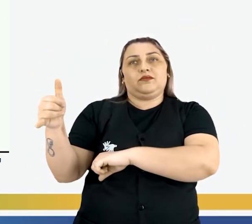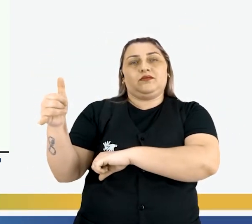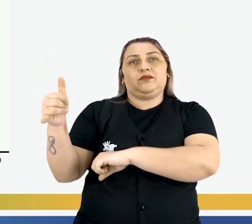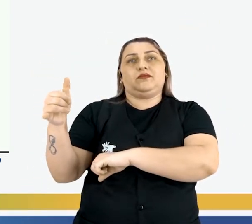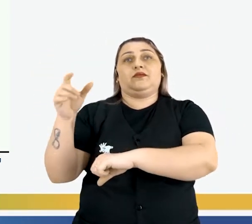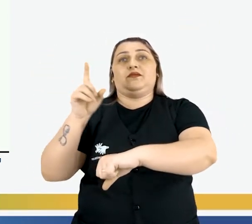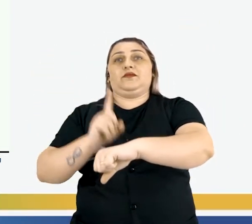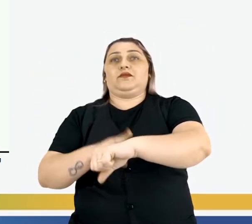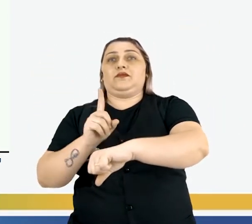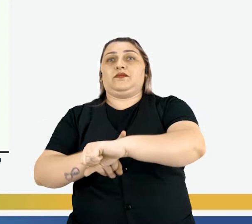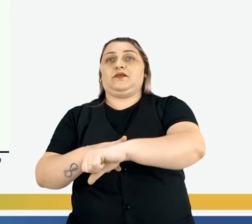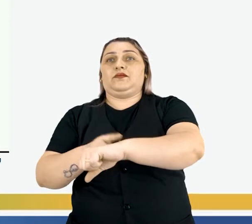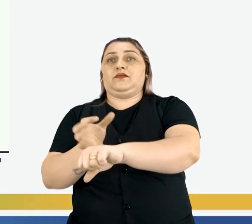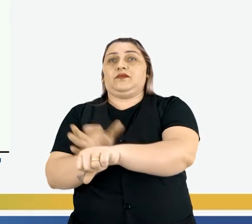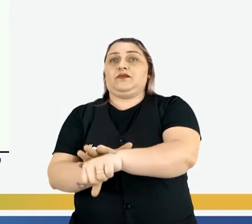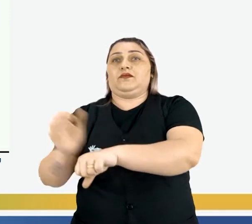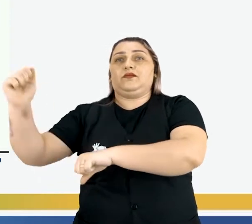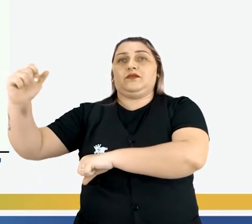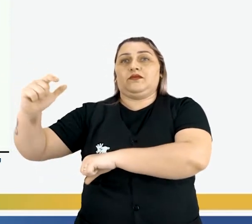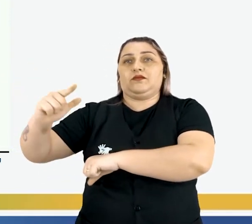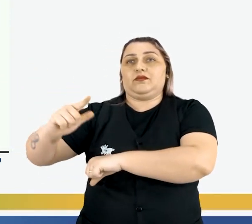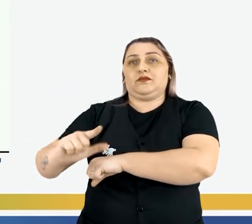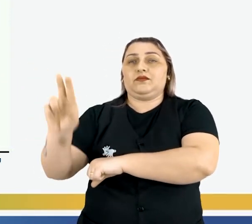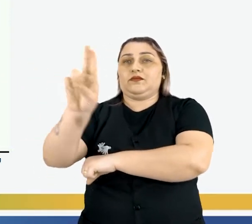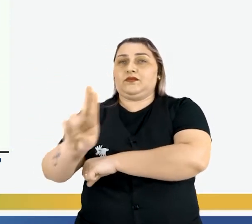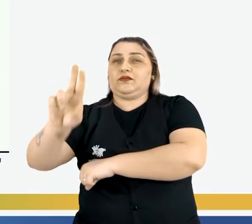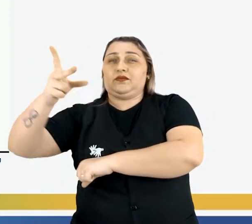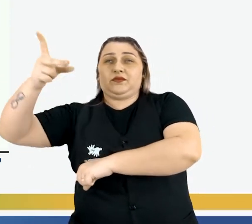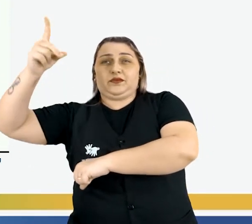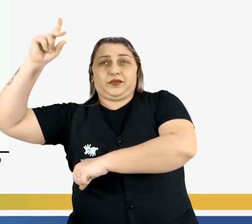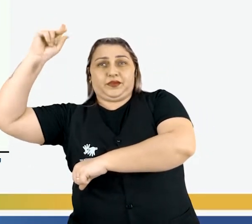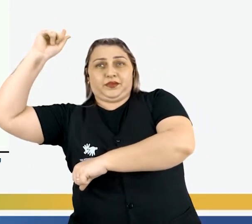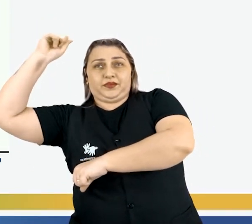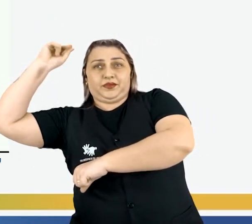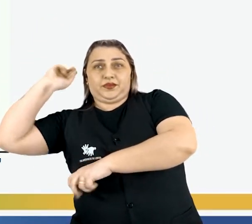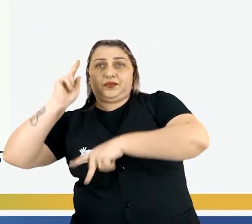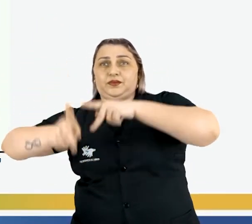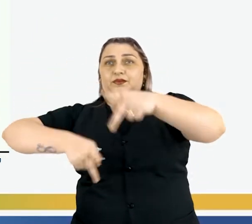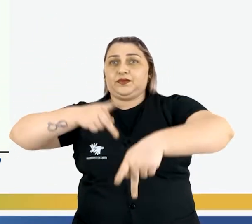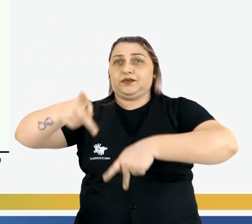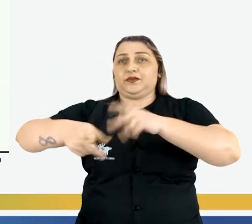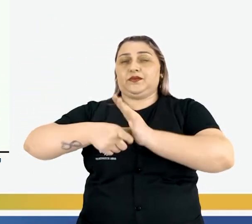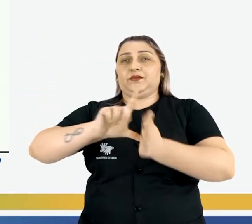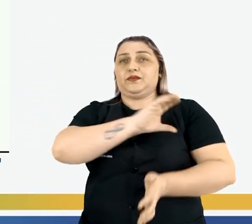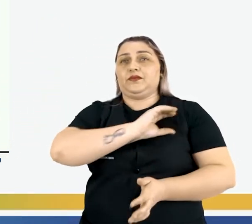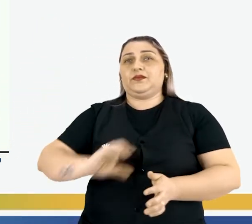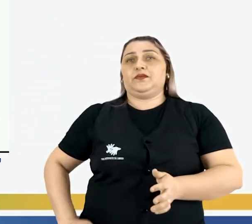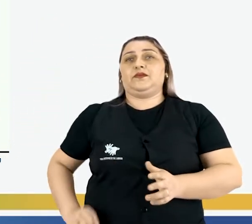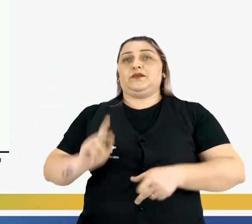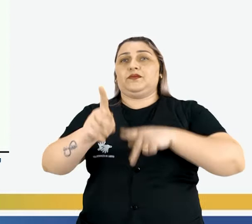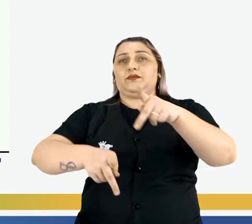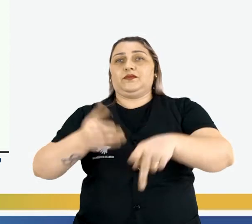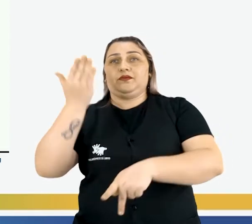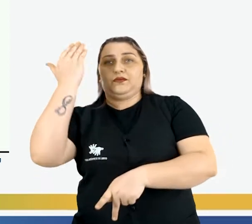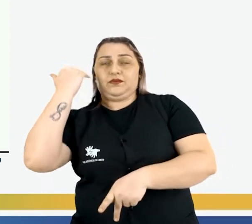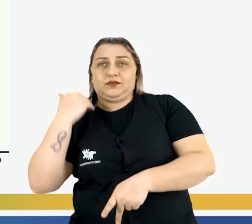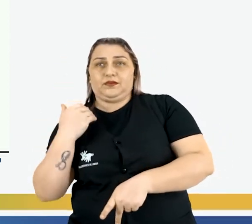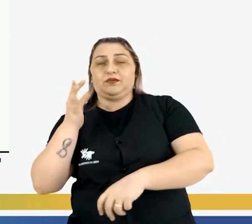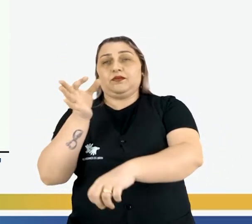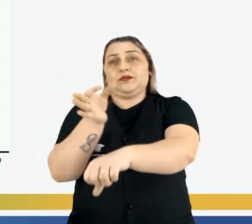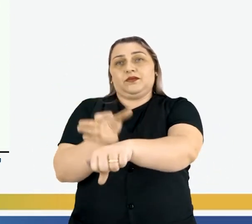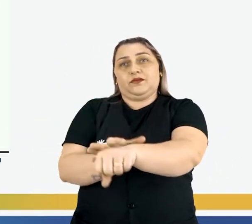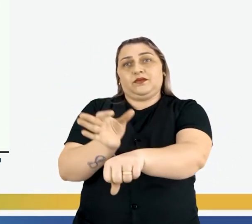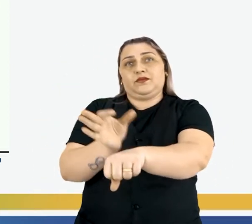o relógio de sol, que foi utilizado durante muito tempo antes de Cristo. O